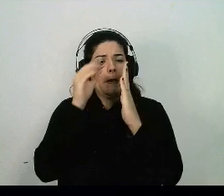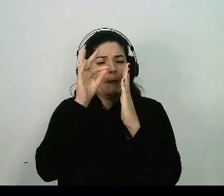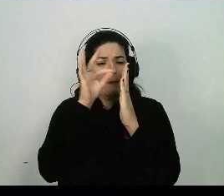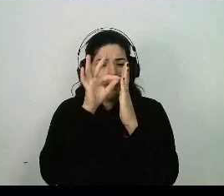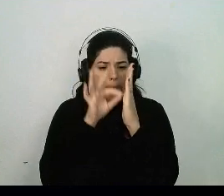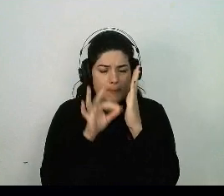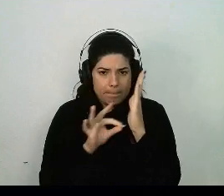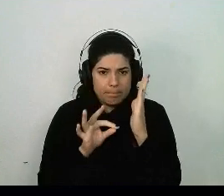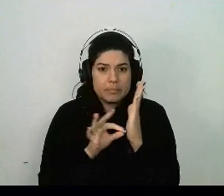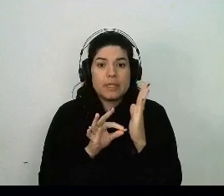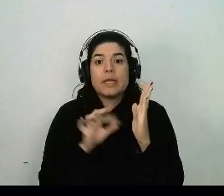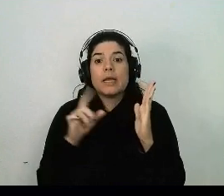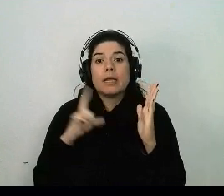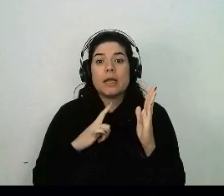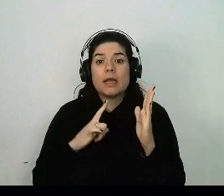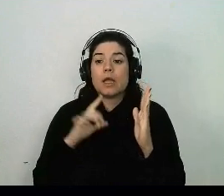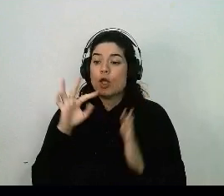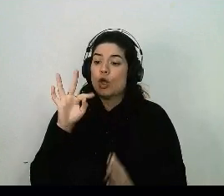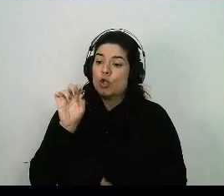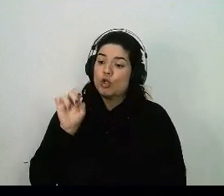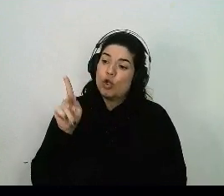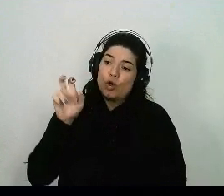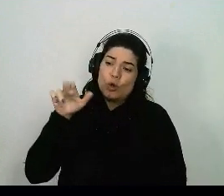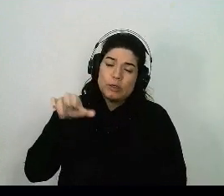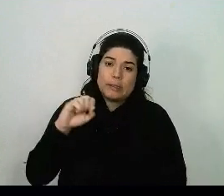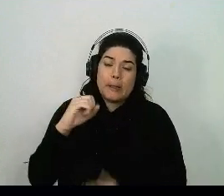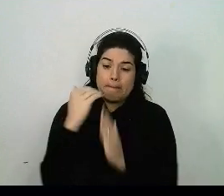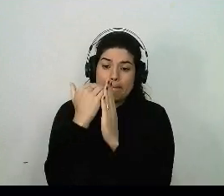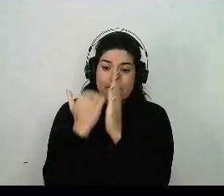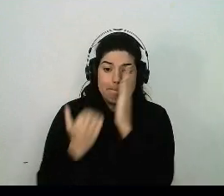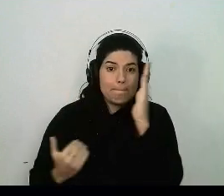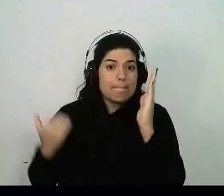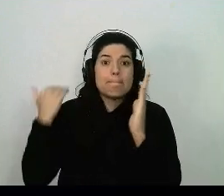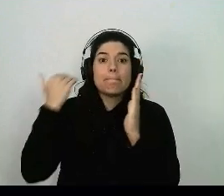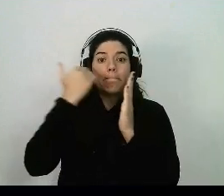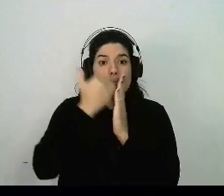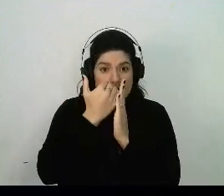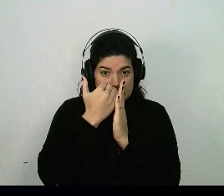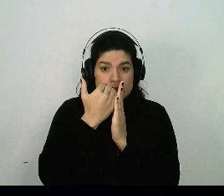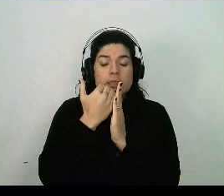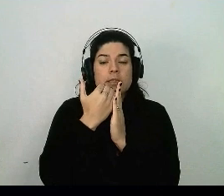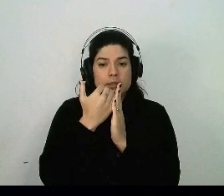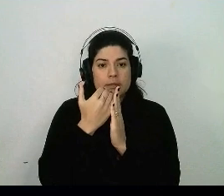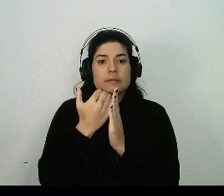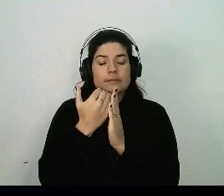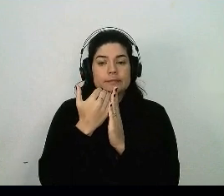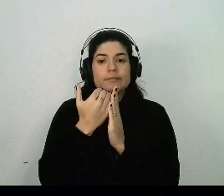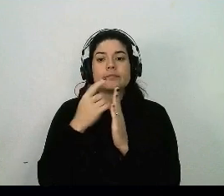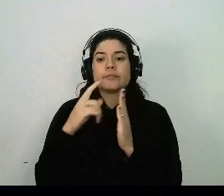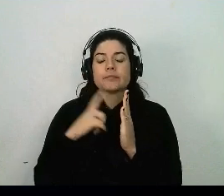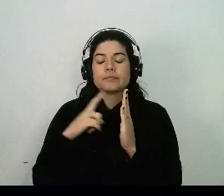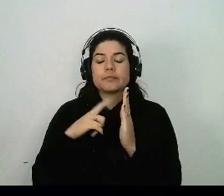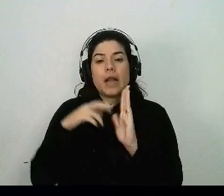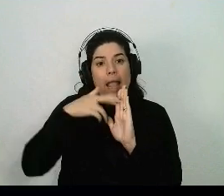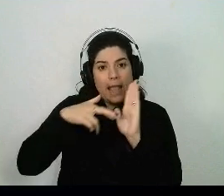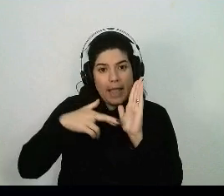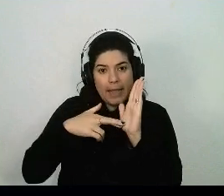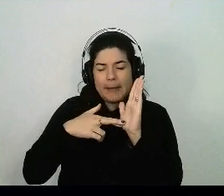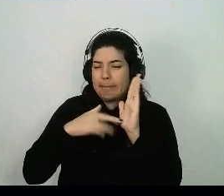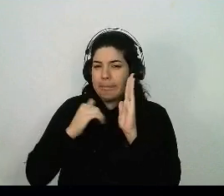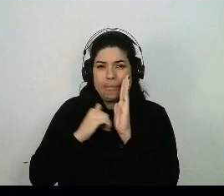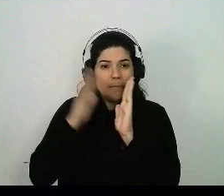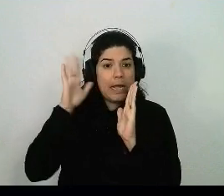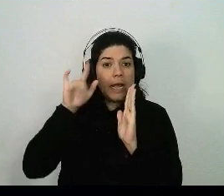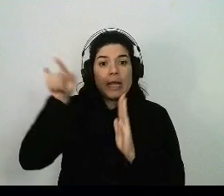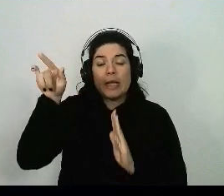quantidade de tokens desse texto ultrapasse ali o parâmetro que a gente colocou, isso vai fazer com que a IA considere só uma